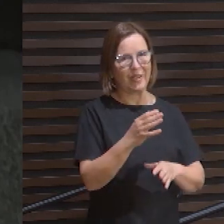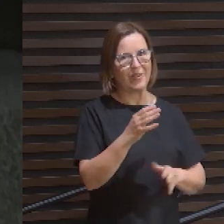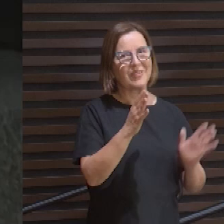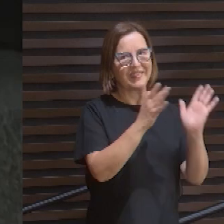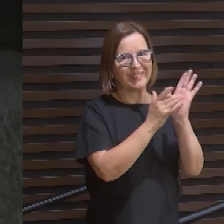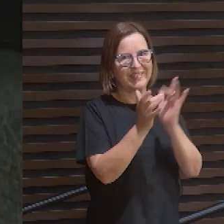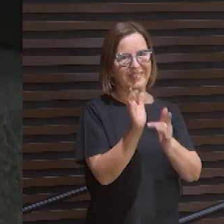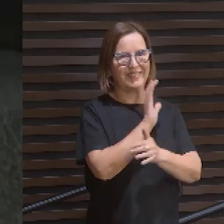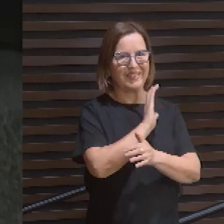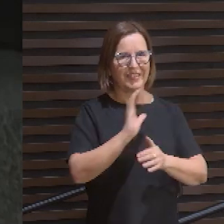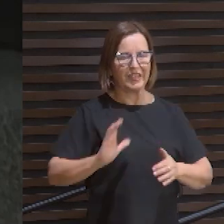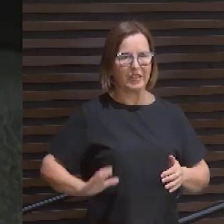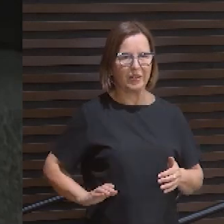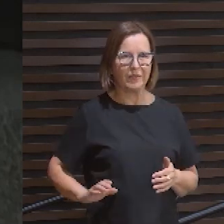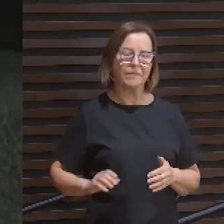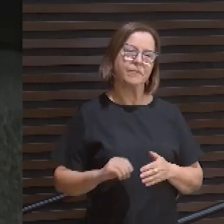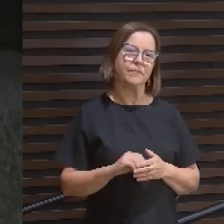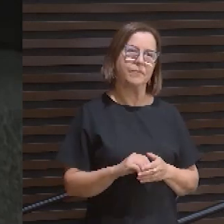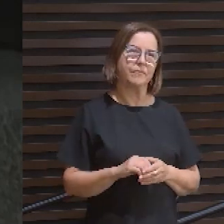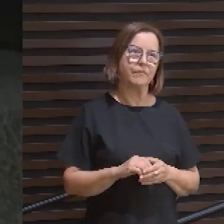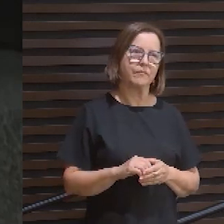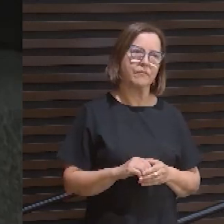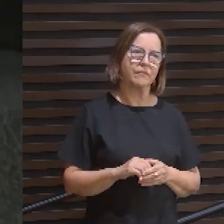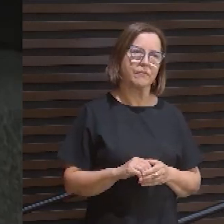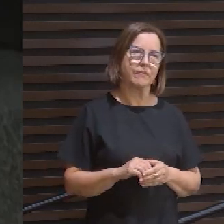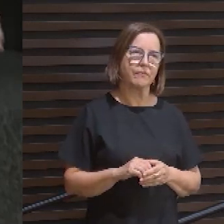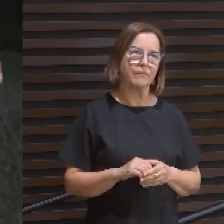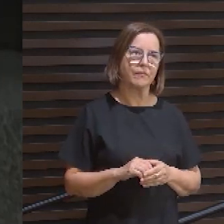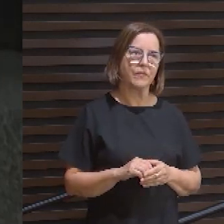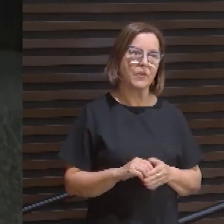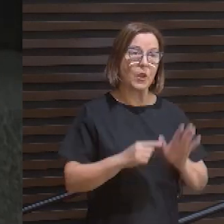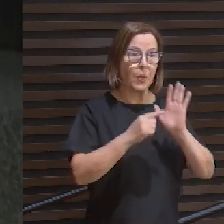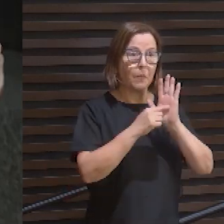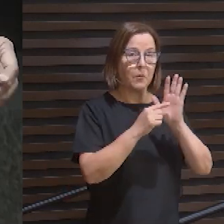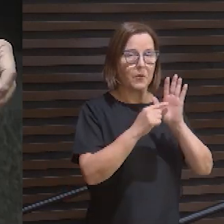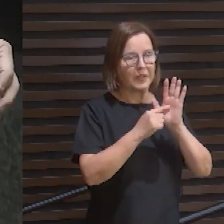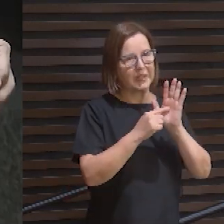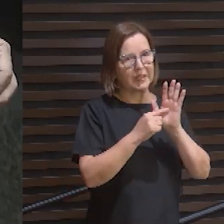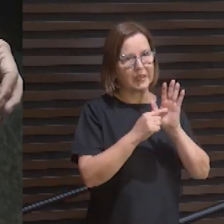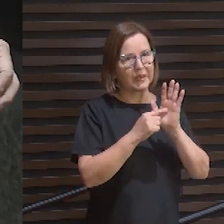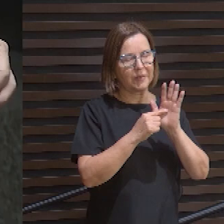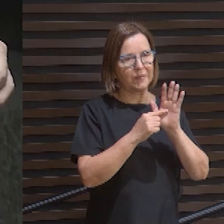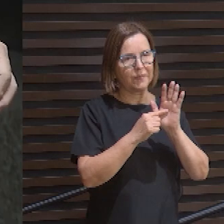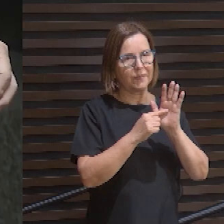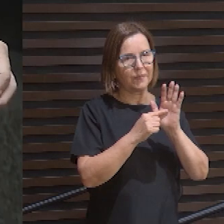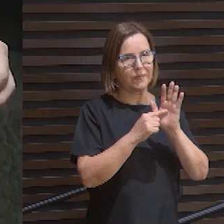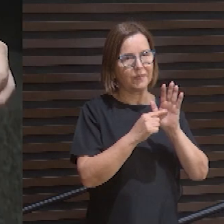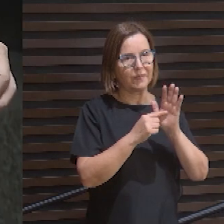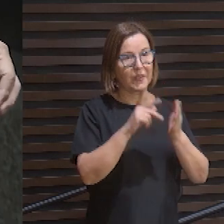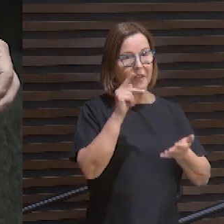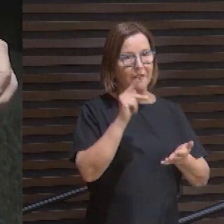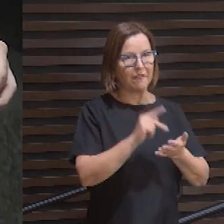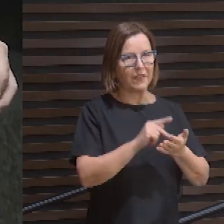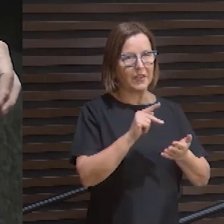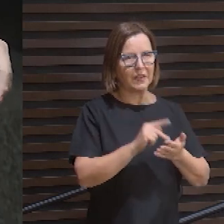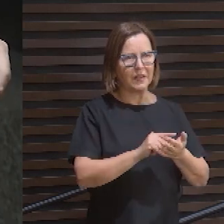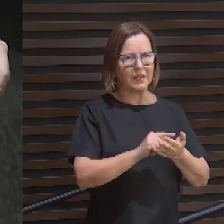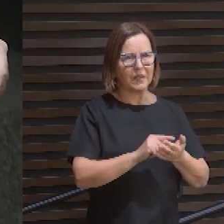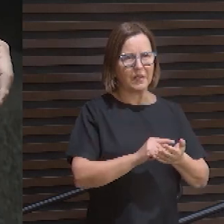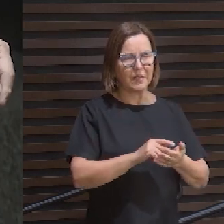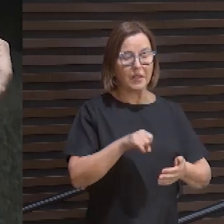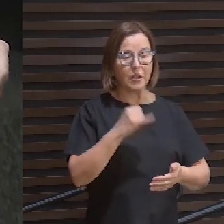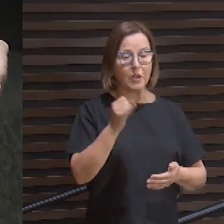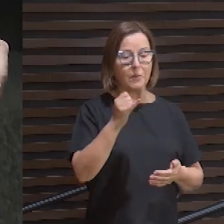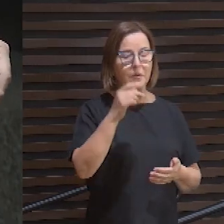Mais do que isso, destaca uma verdade essencial para a nossa vida espiritual.